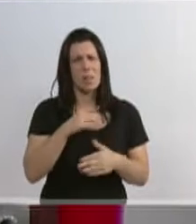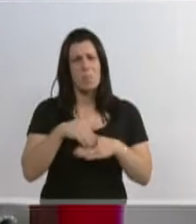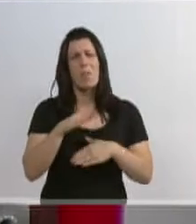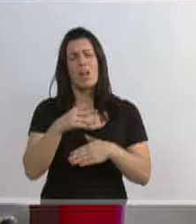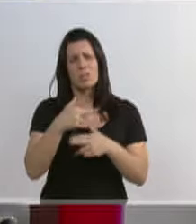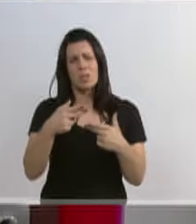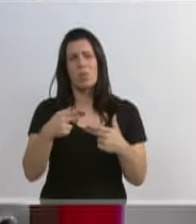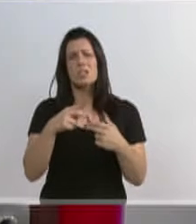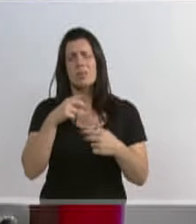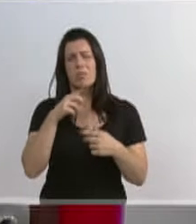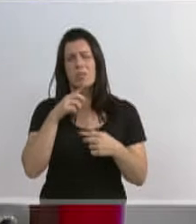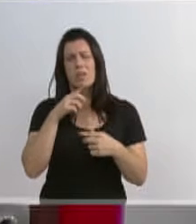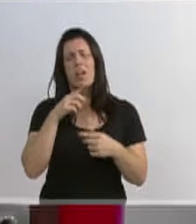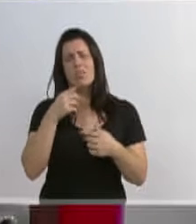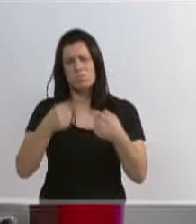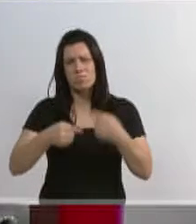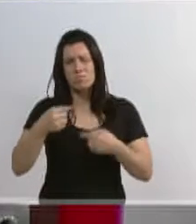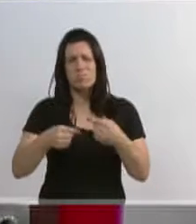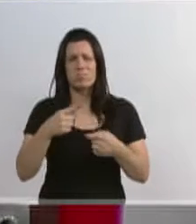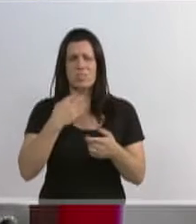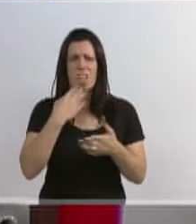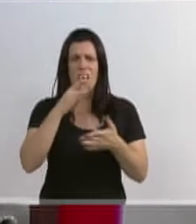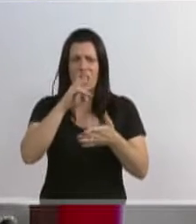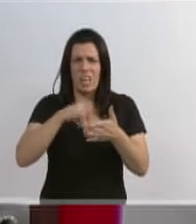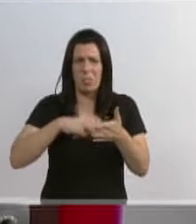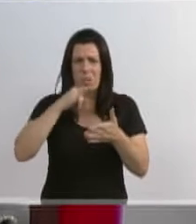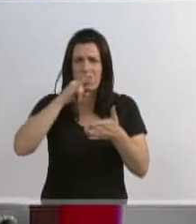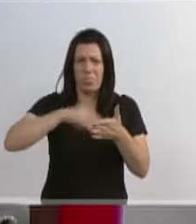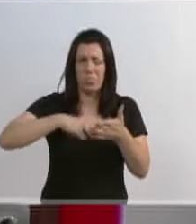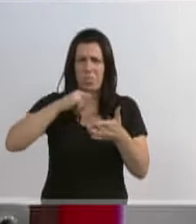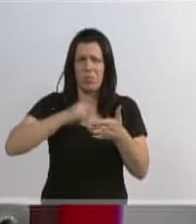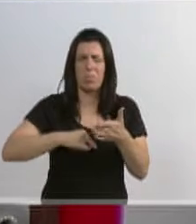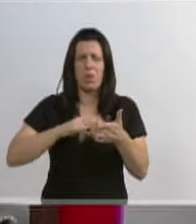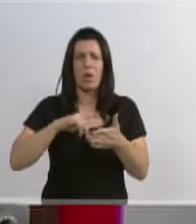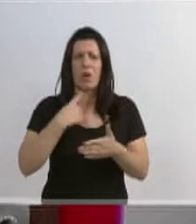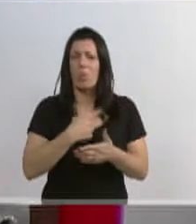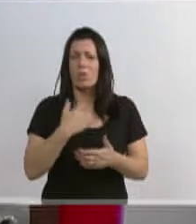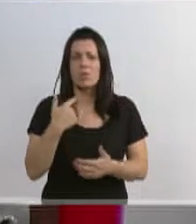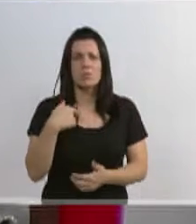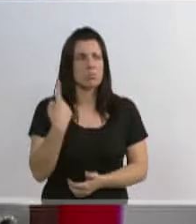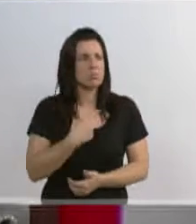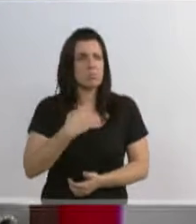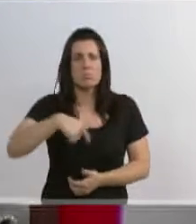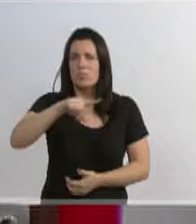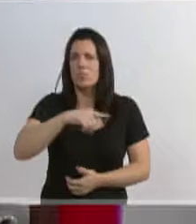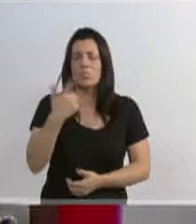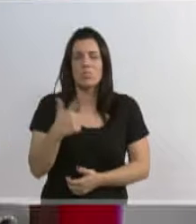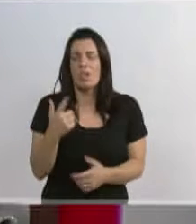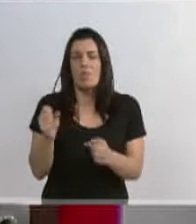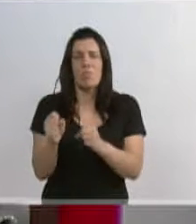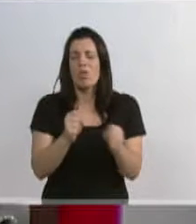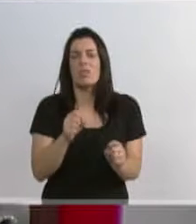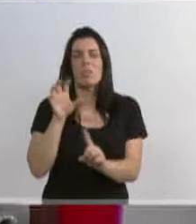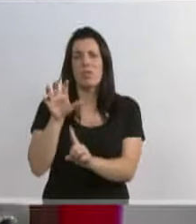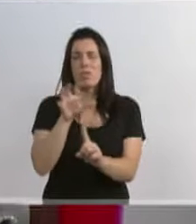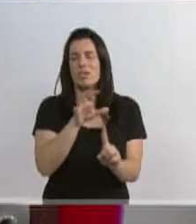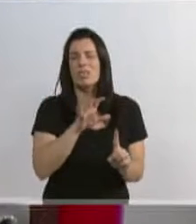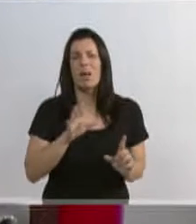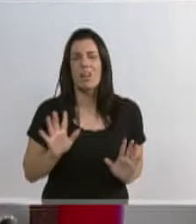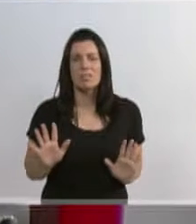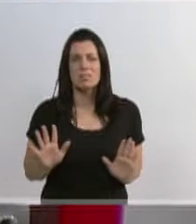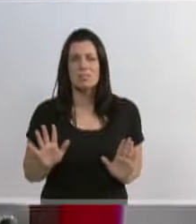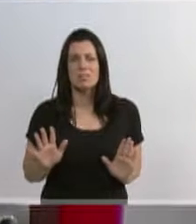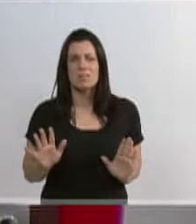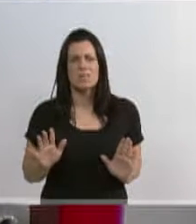para ficar aqui fazendo requerimentos de questões que a gente não tem poder sobre isso. Eu acho que não cabe